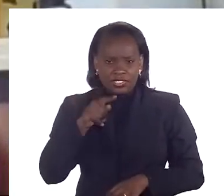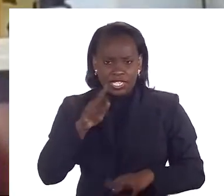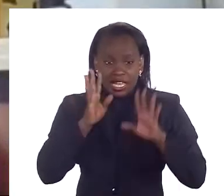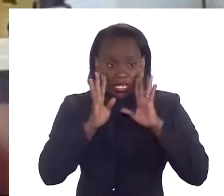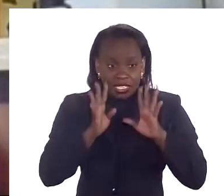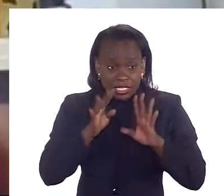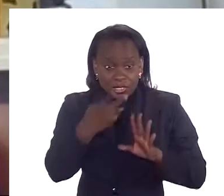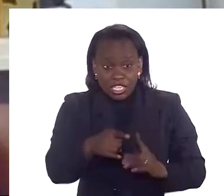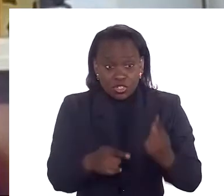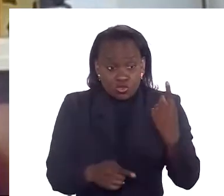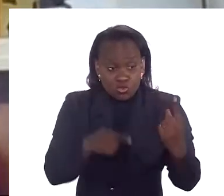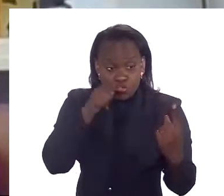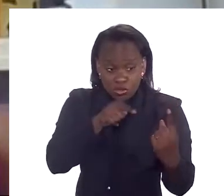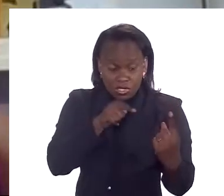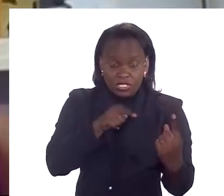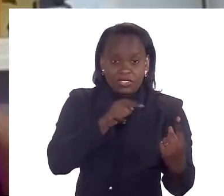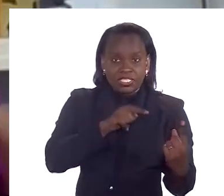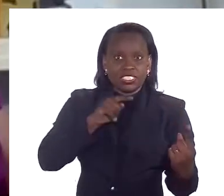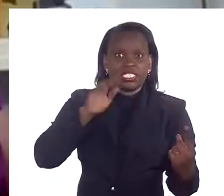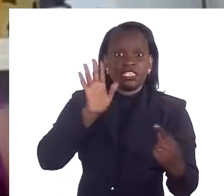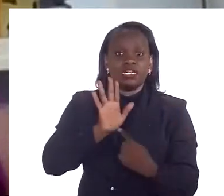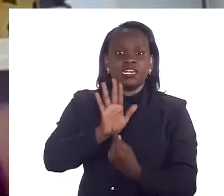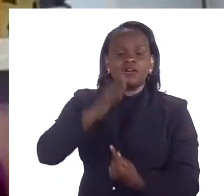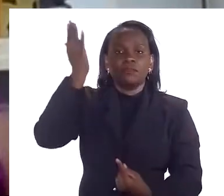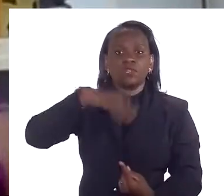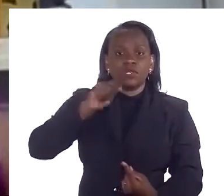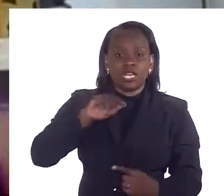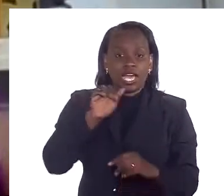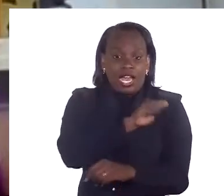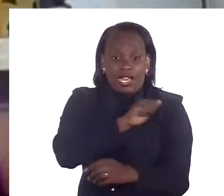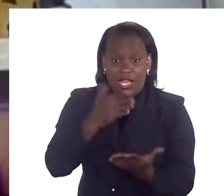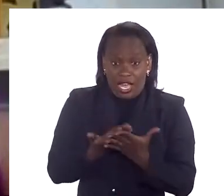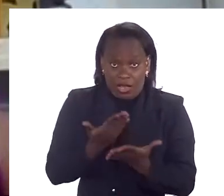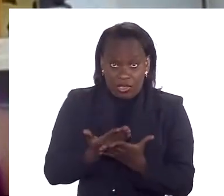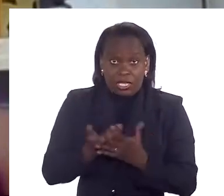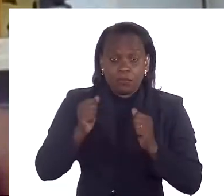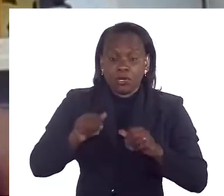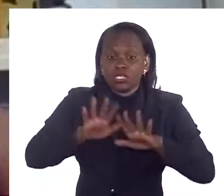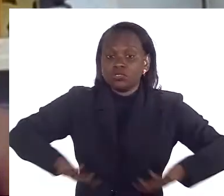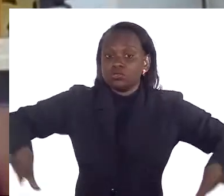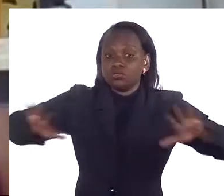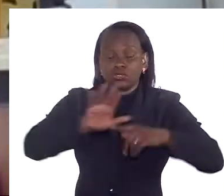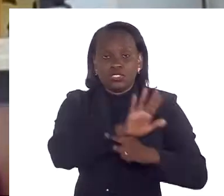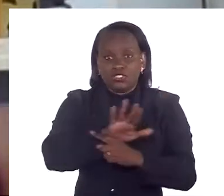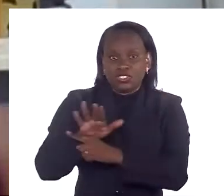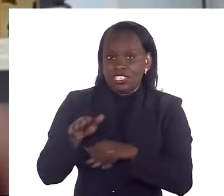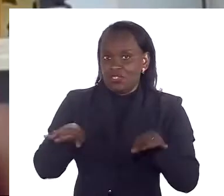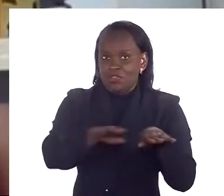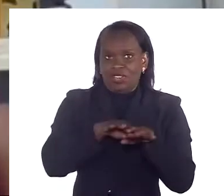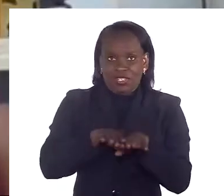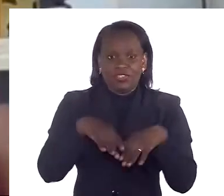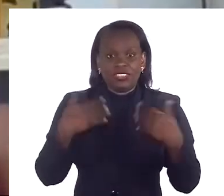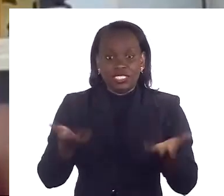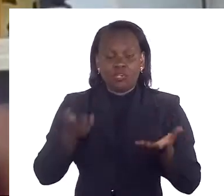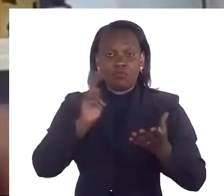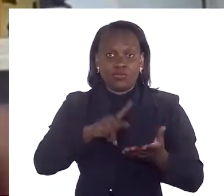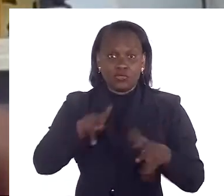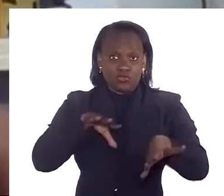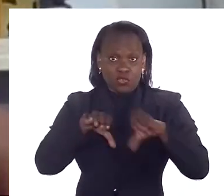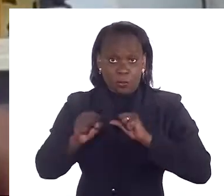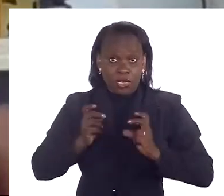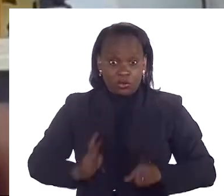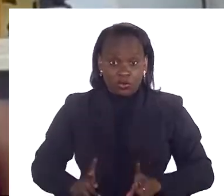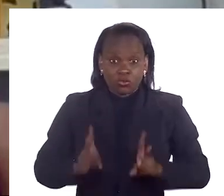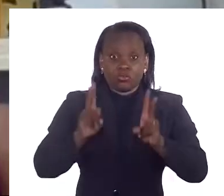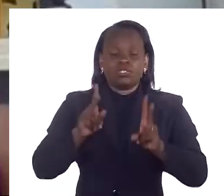olhar, para atender a especificidade de um sujeito, você mostra que aquela aula, na verdade, ela pode ser assim para todos. Então, eu acho que a formação